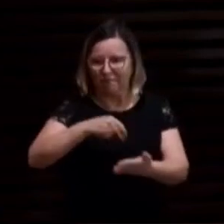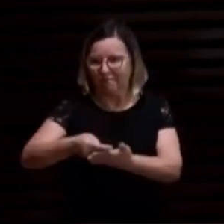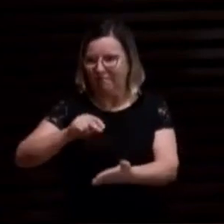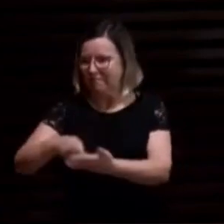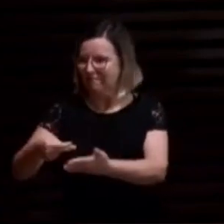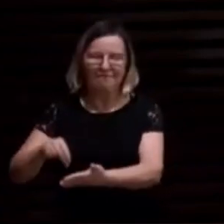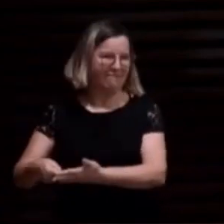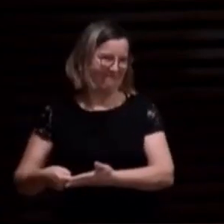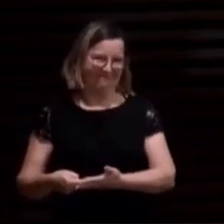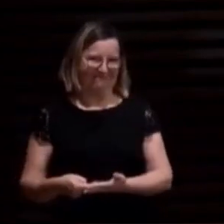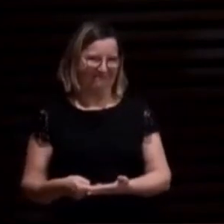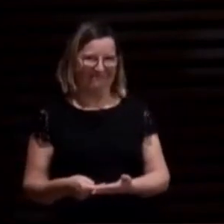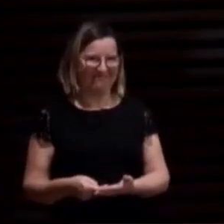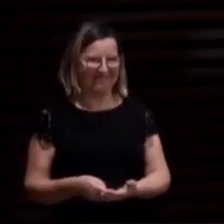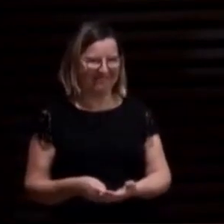Strike.